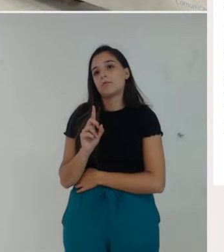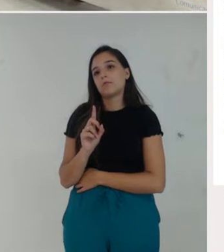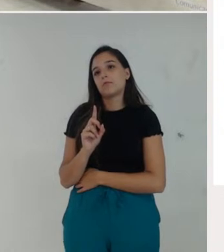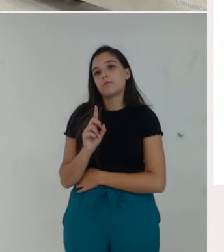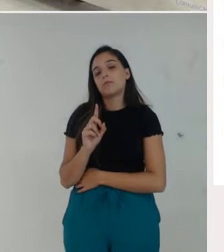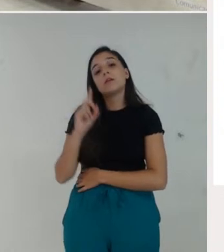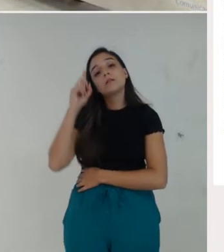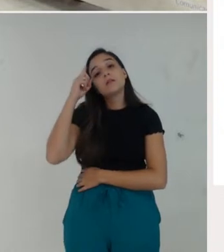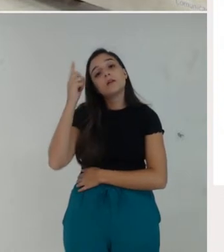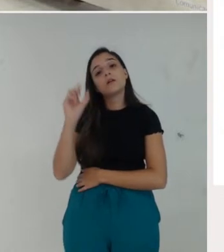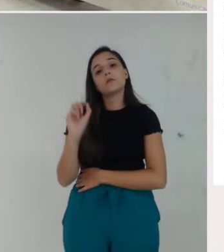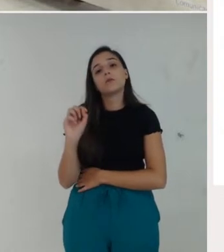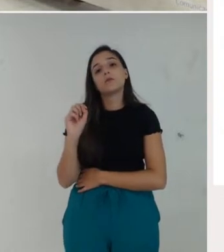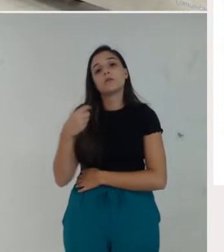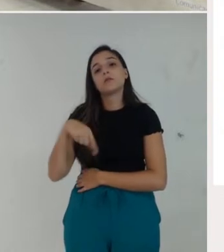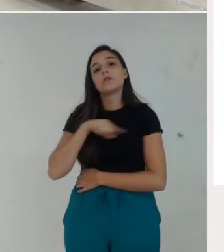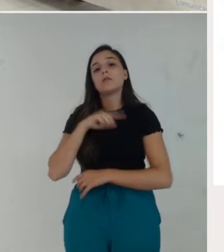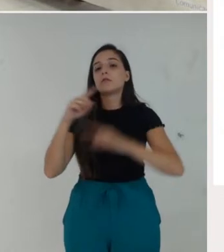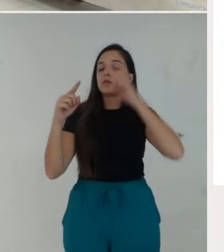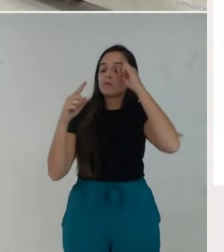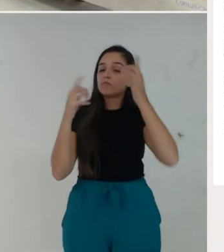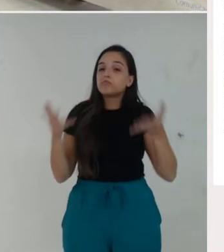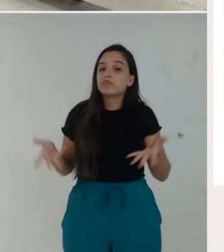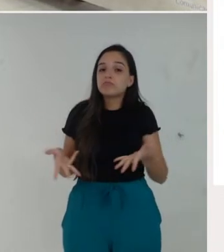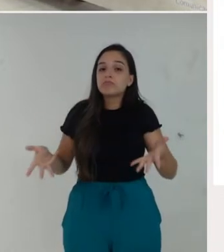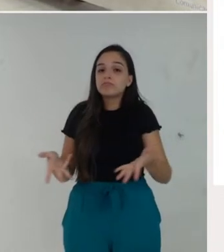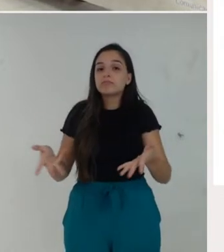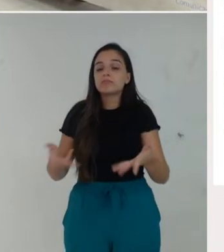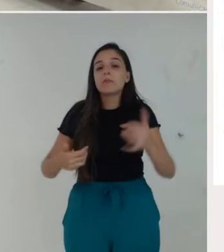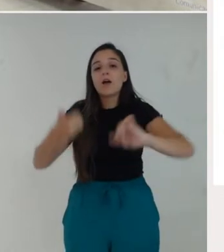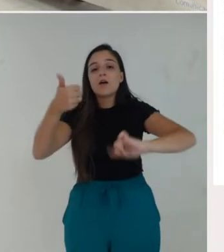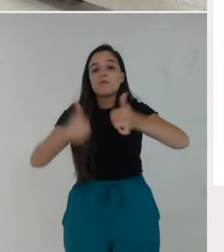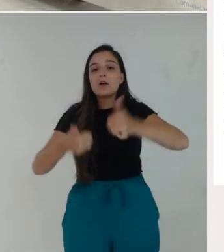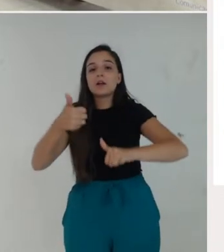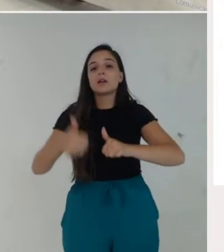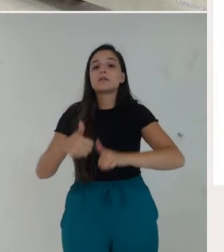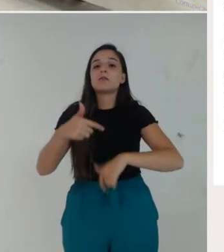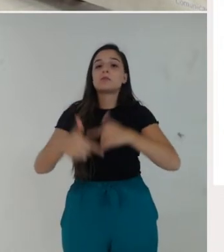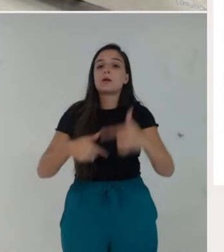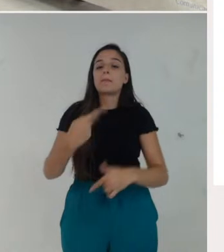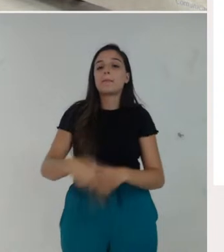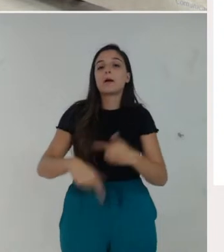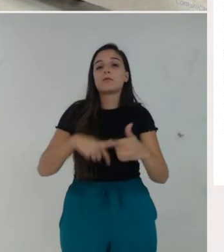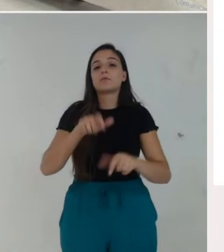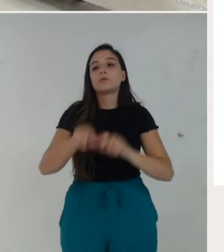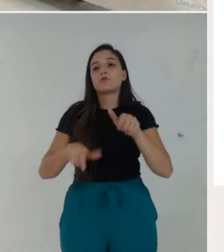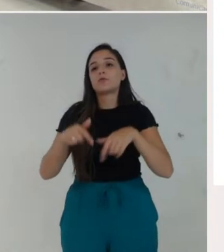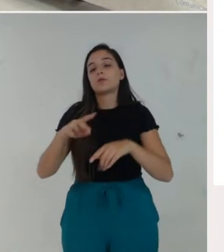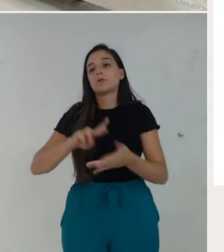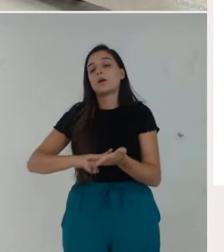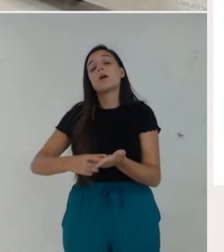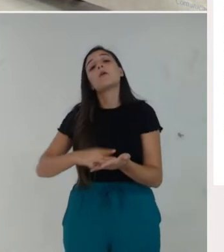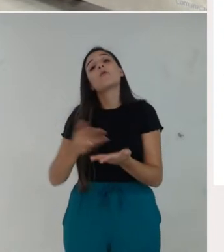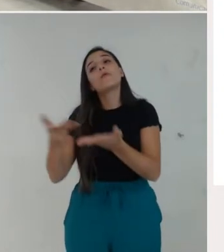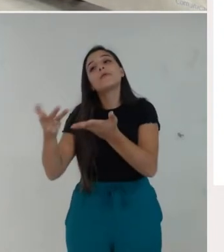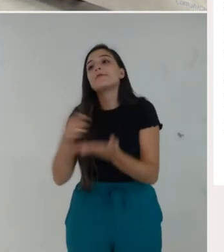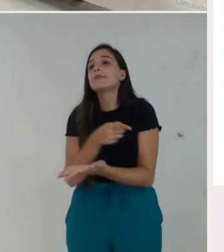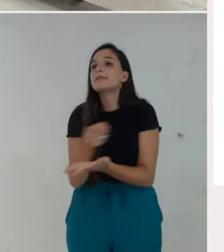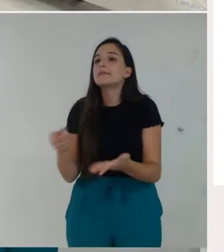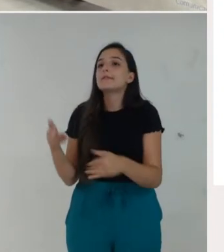é incentivar a discussão e a avaliação dos trabalhos de tradutores. Então eu convido vocês a entrarem no